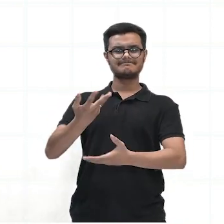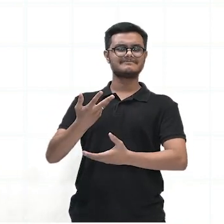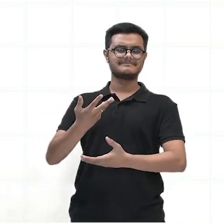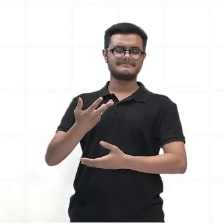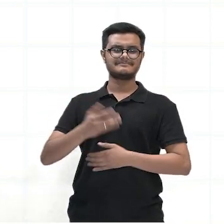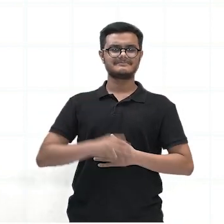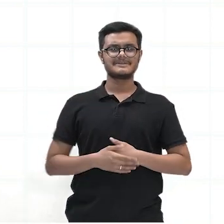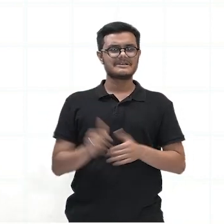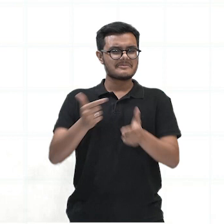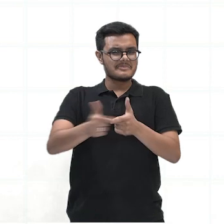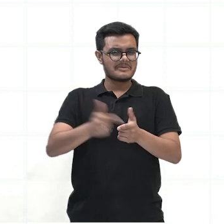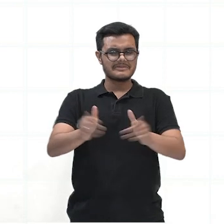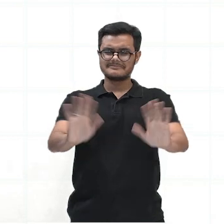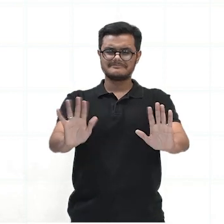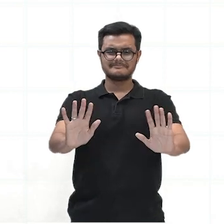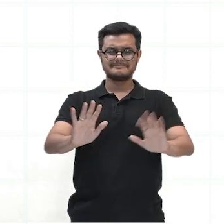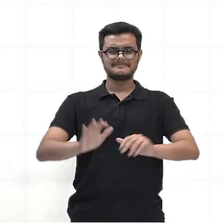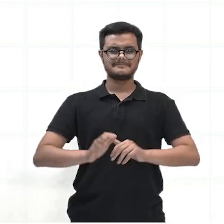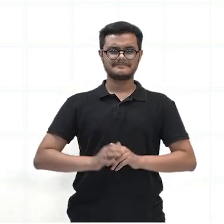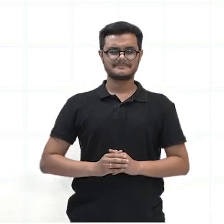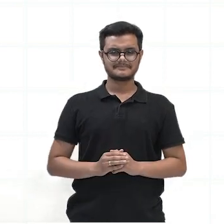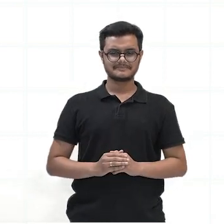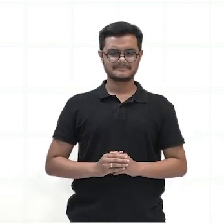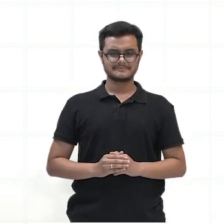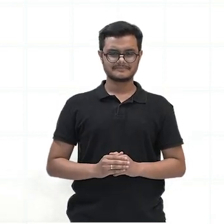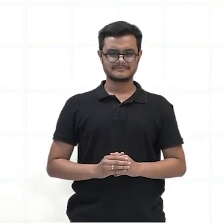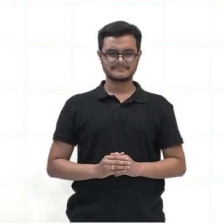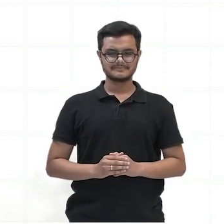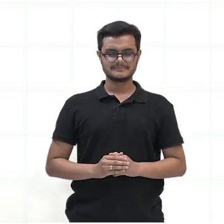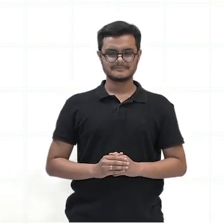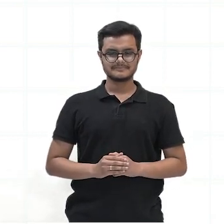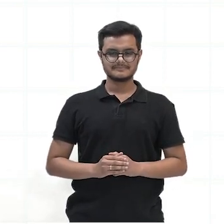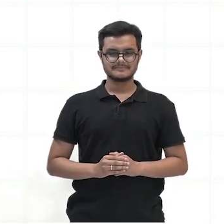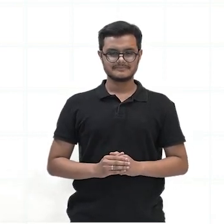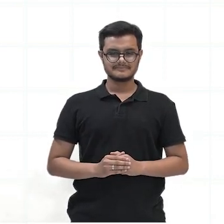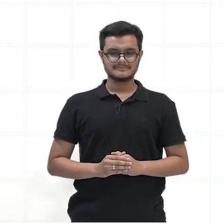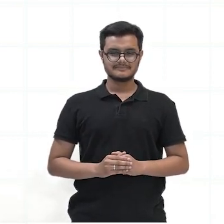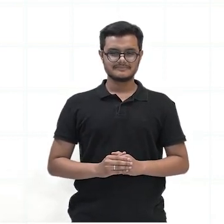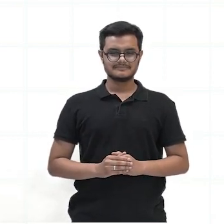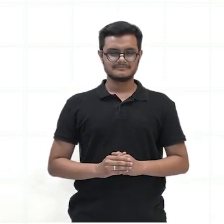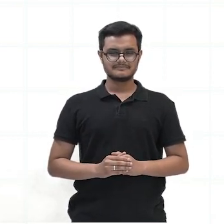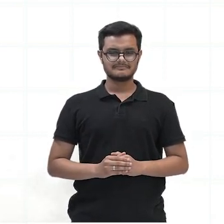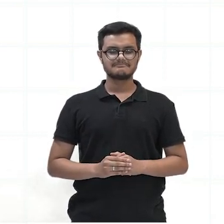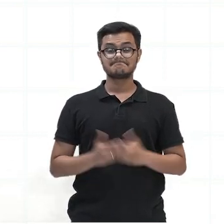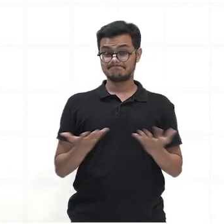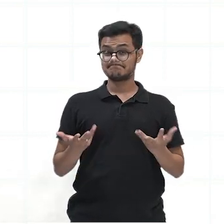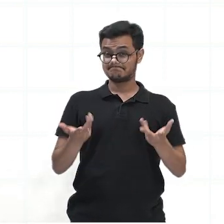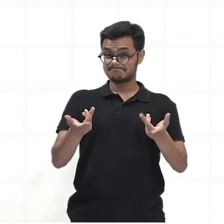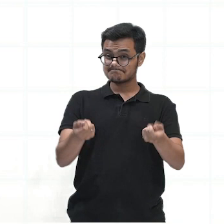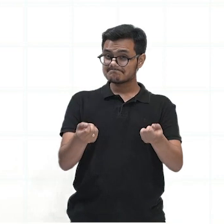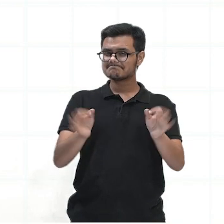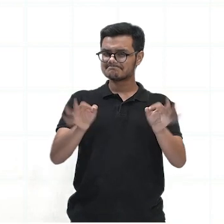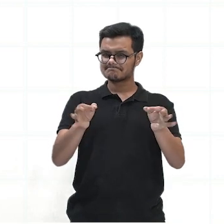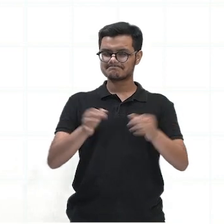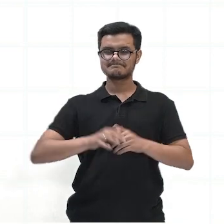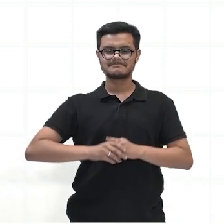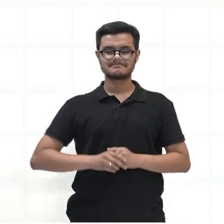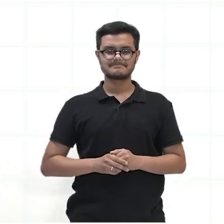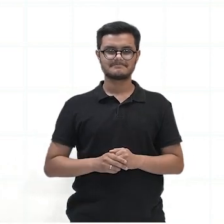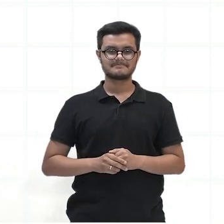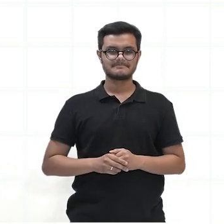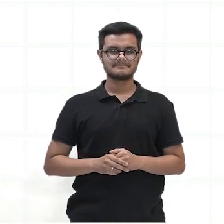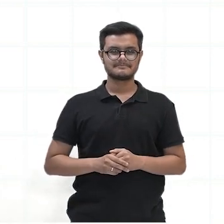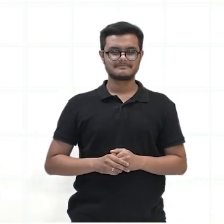menos informações e caracteres. Tudo bem? Foi uma boa ideia, não é? Vamos ver um pouquinho mais sobre essa história aí